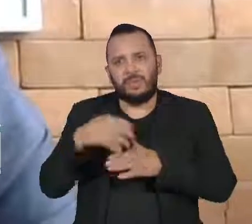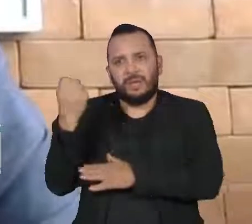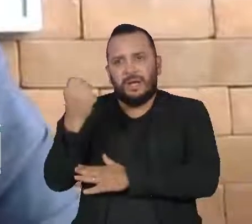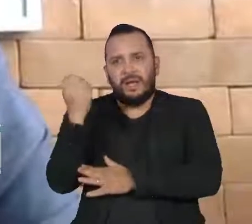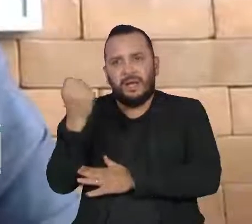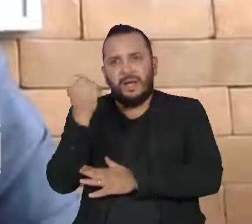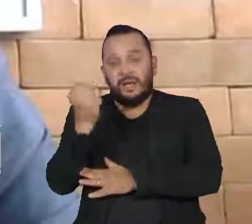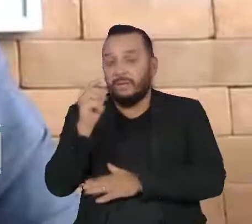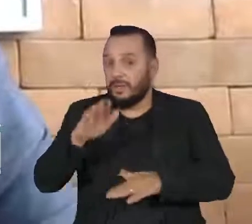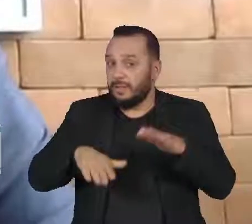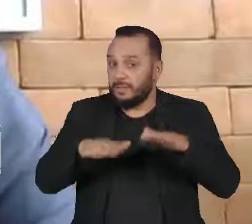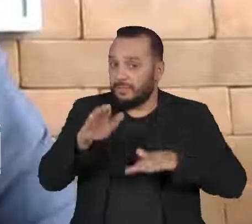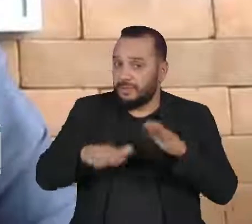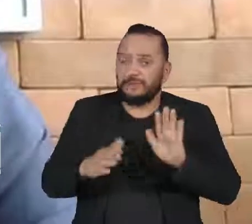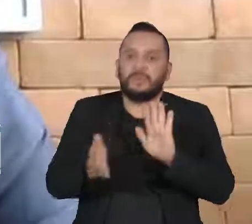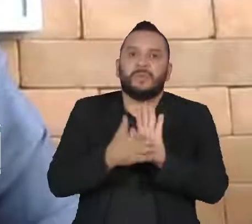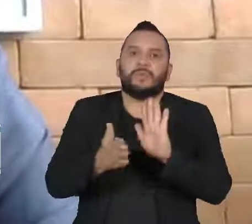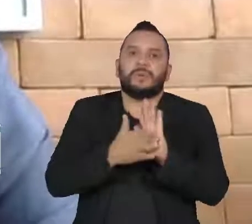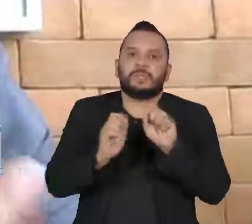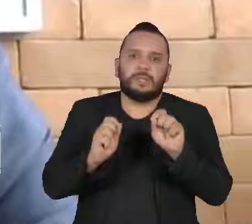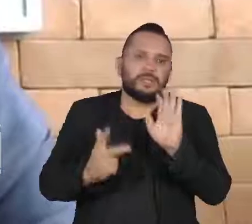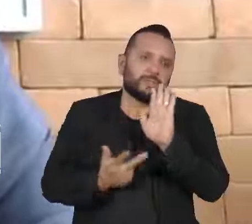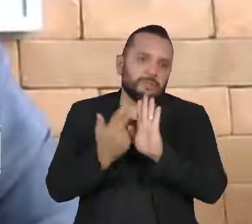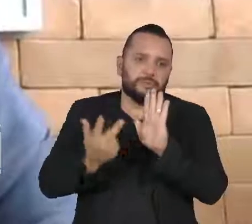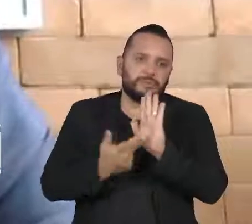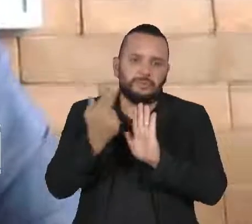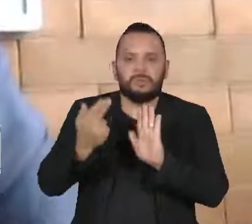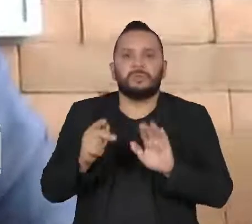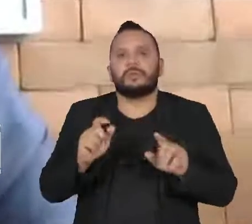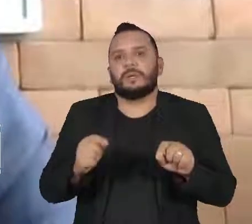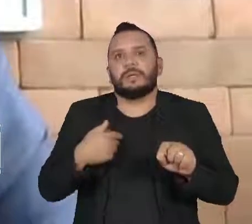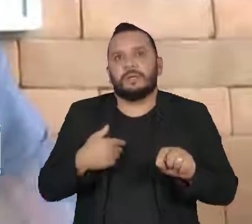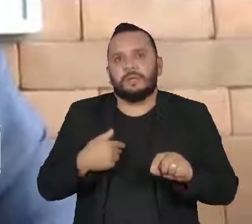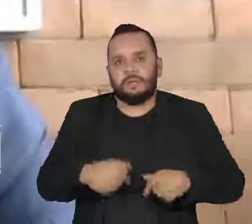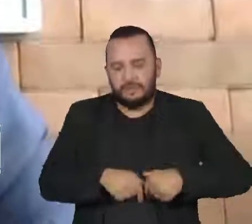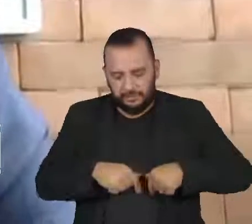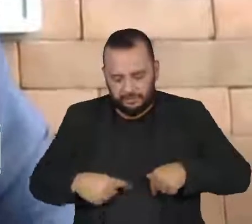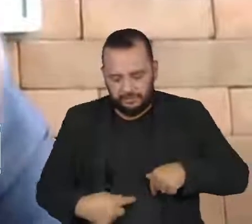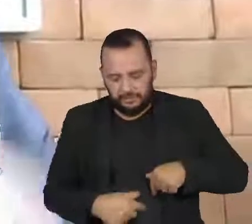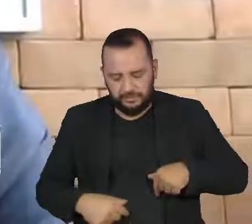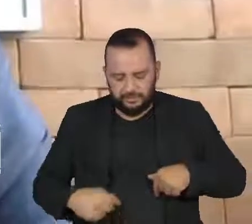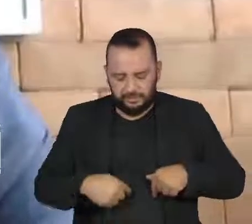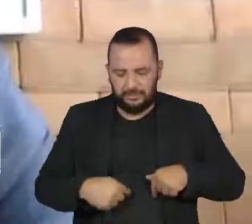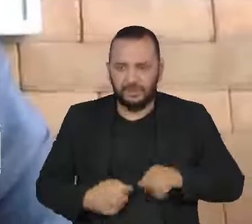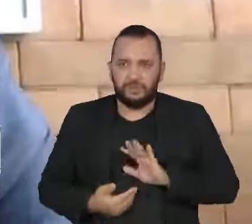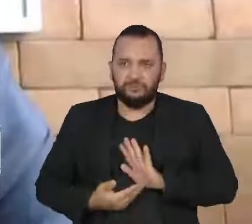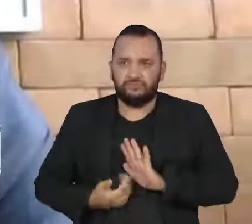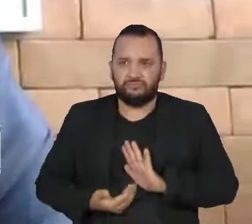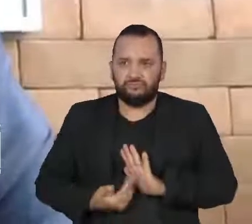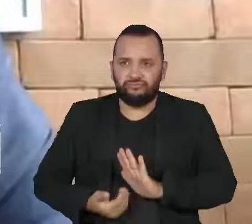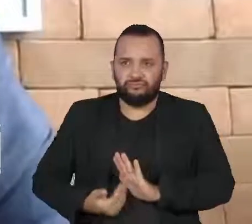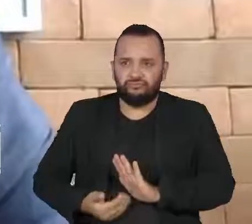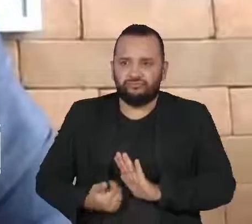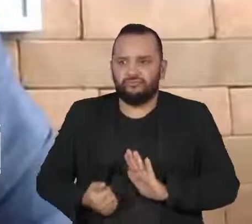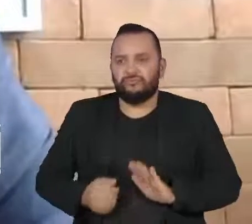doença que é proposto o tratamento cirúrgico, que é a retirada de um pedaço do intestino,